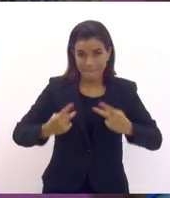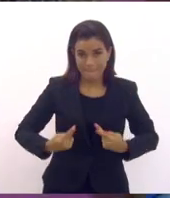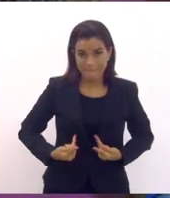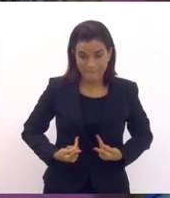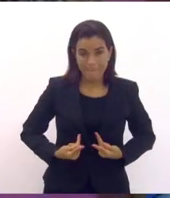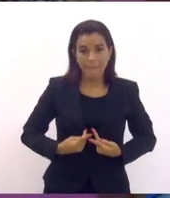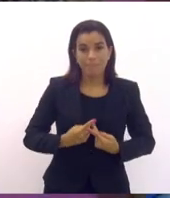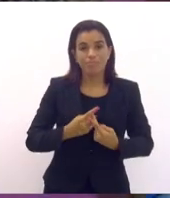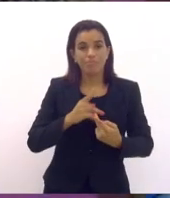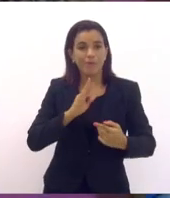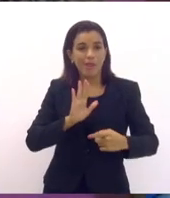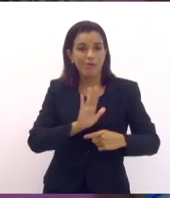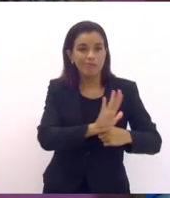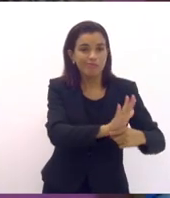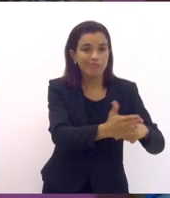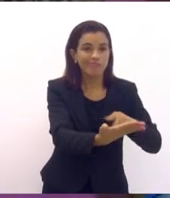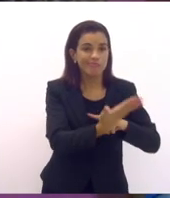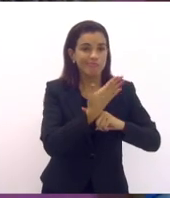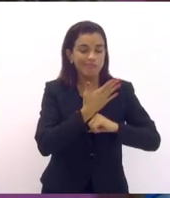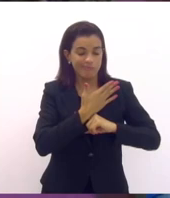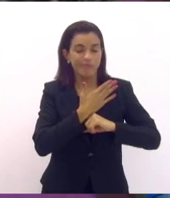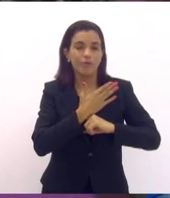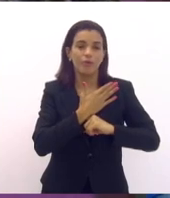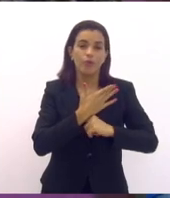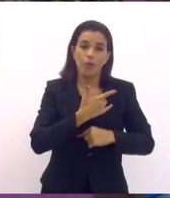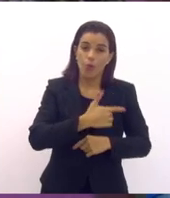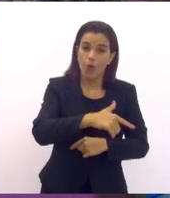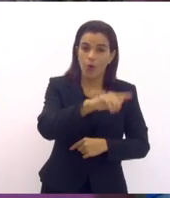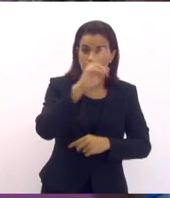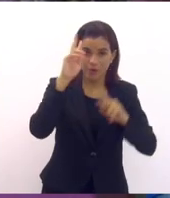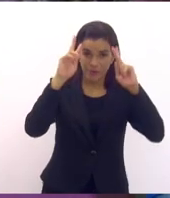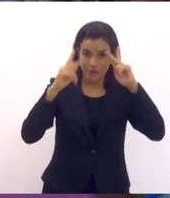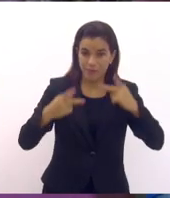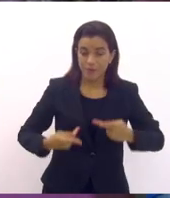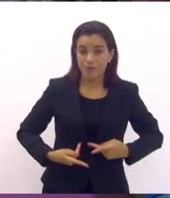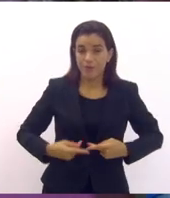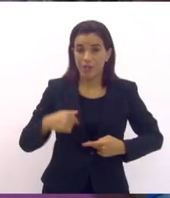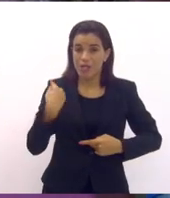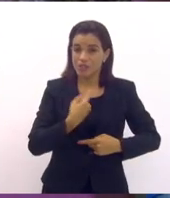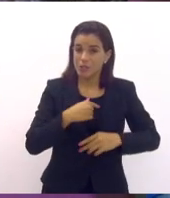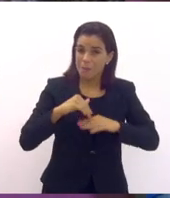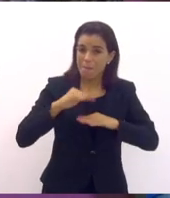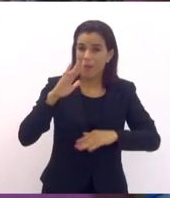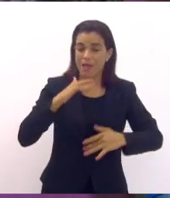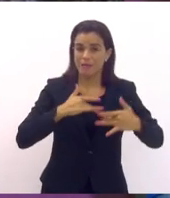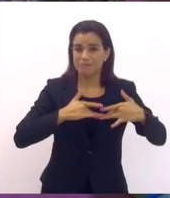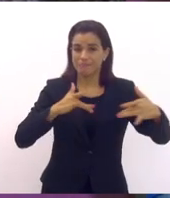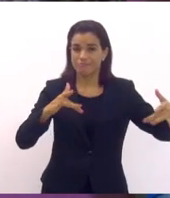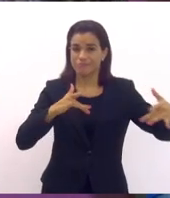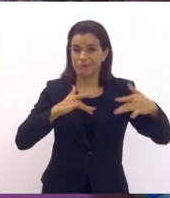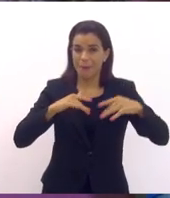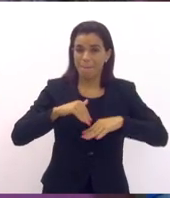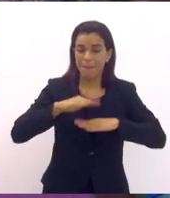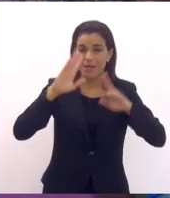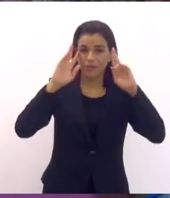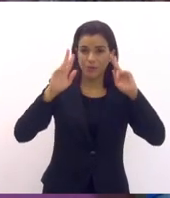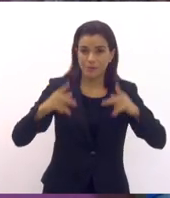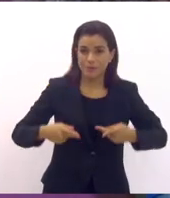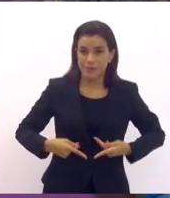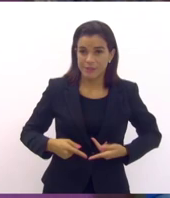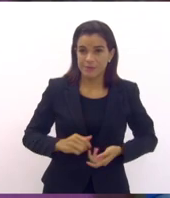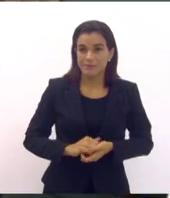em prol do outro e que cada um de nós temamos mais compaixão e que aprendamos a ser mais humano